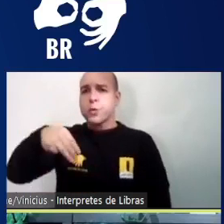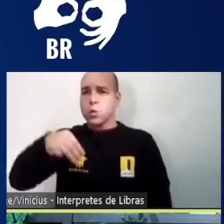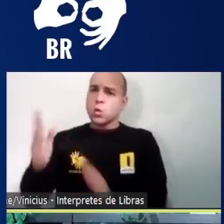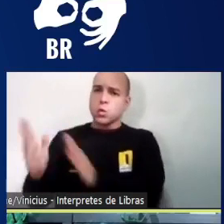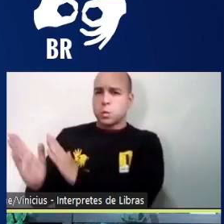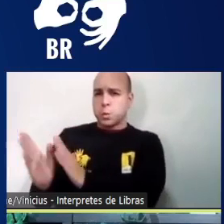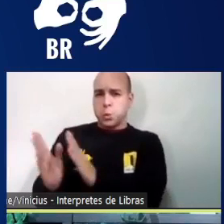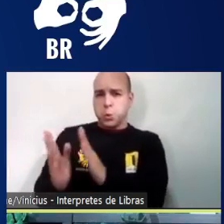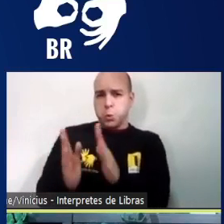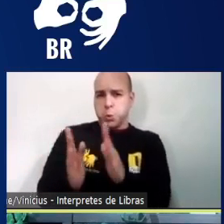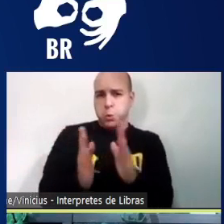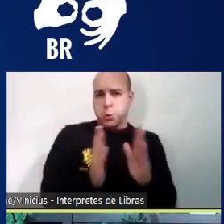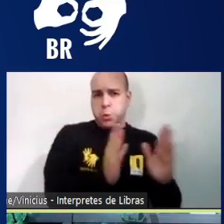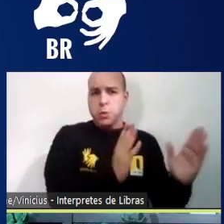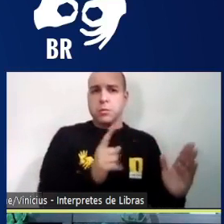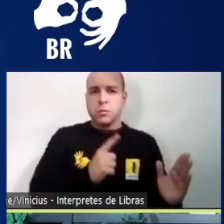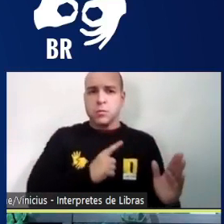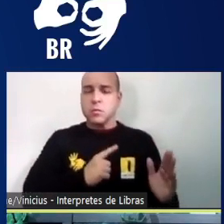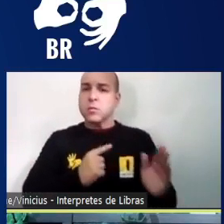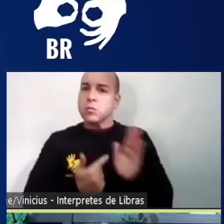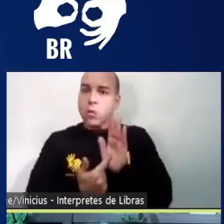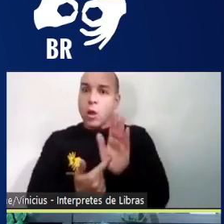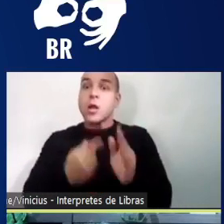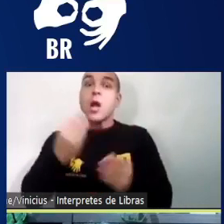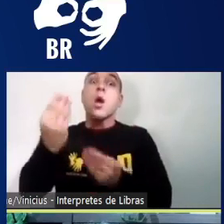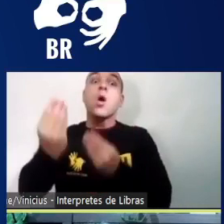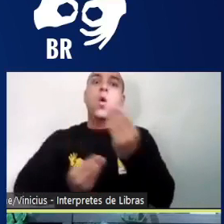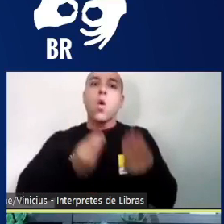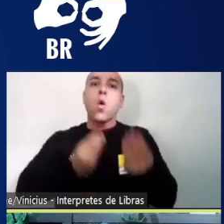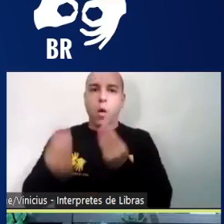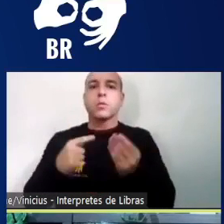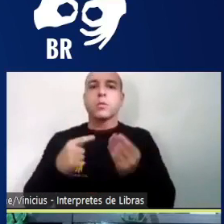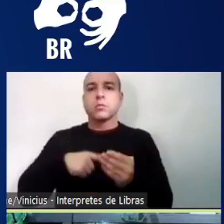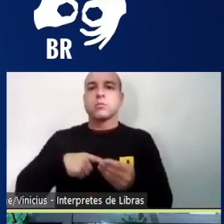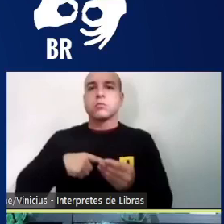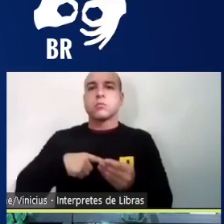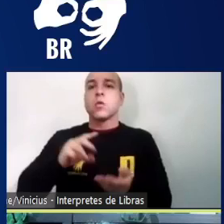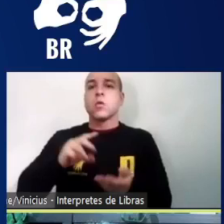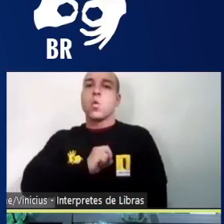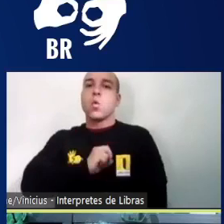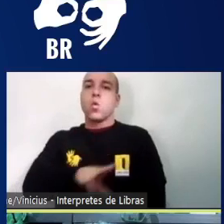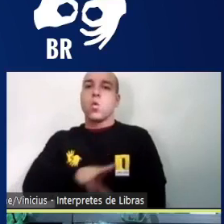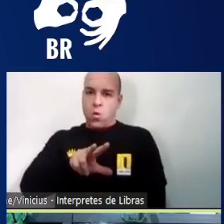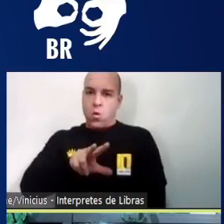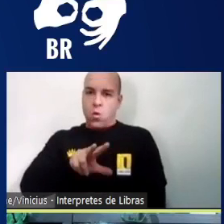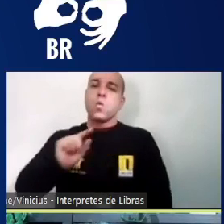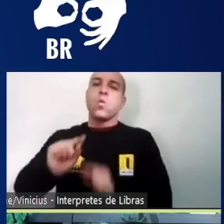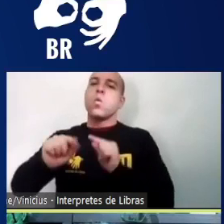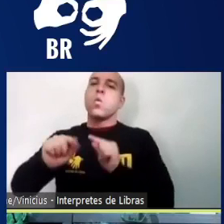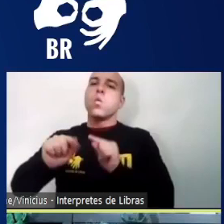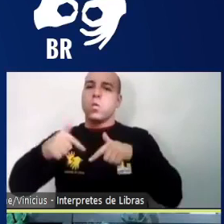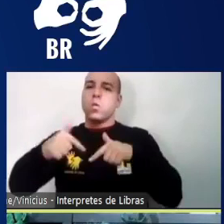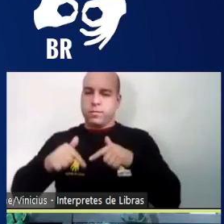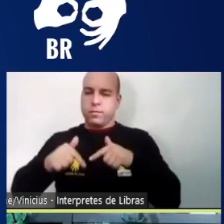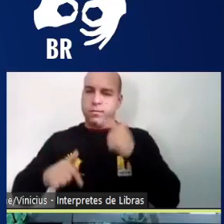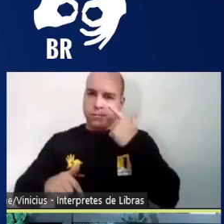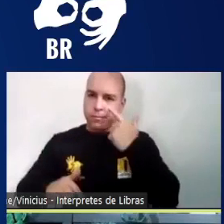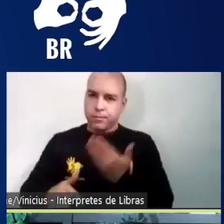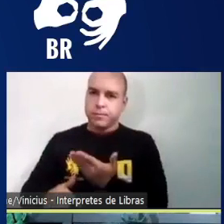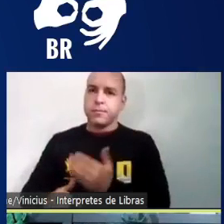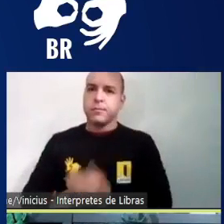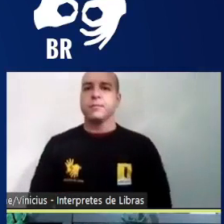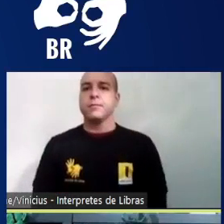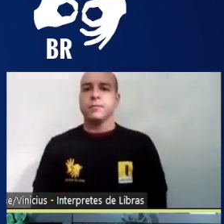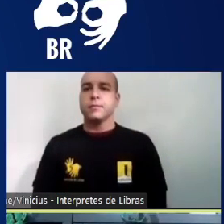resume um pouco para vocês o que é a Unileu e depois nós continuamos na nossa conversa.